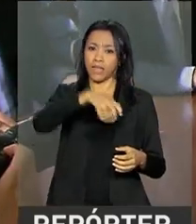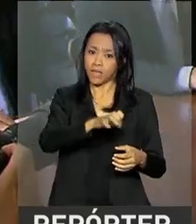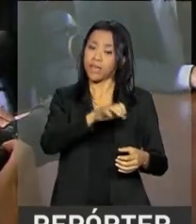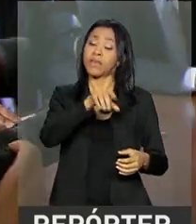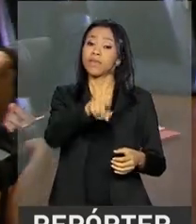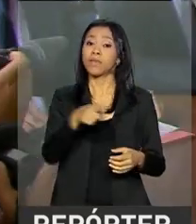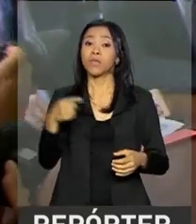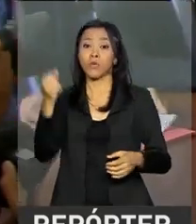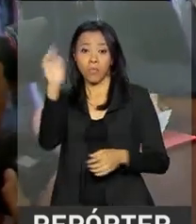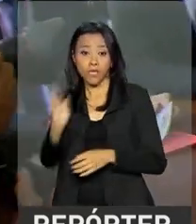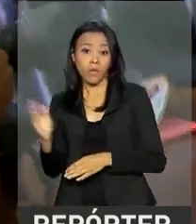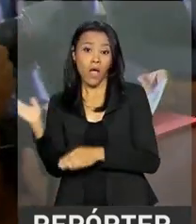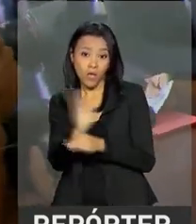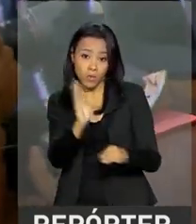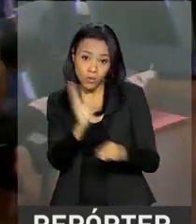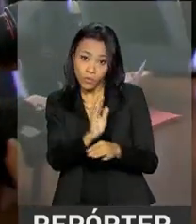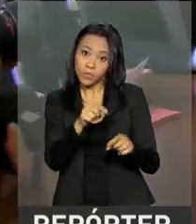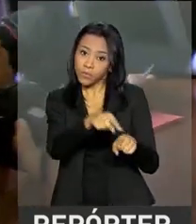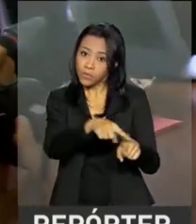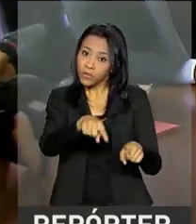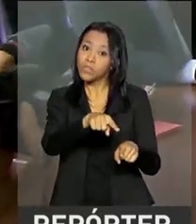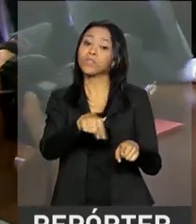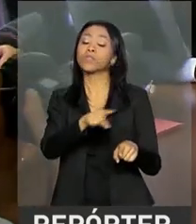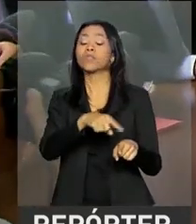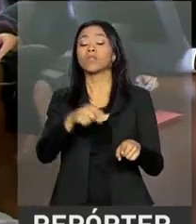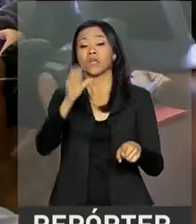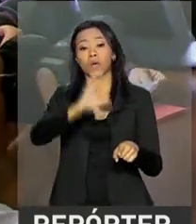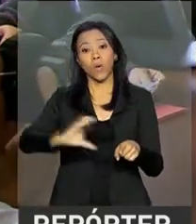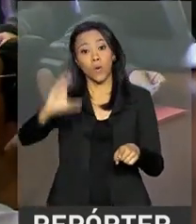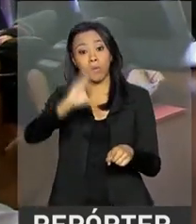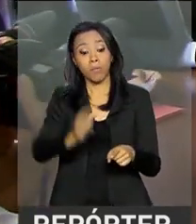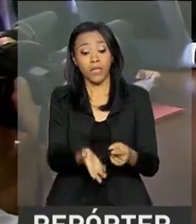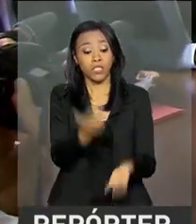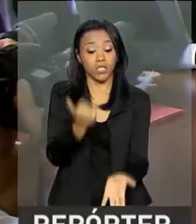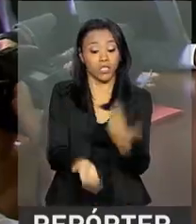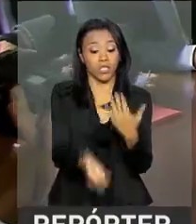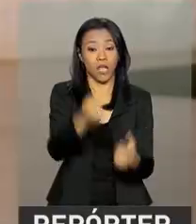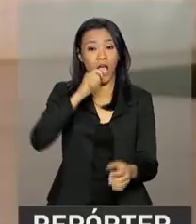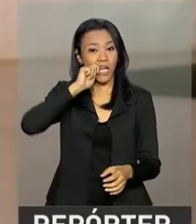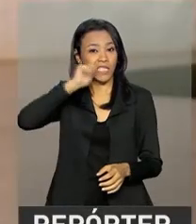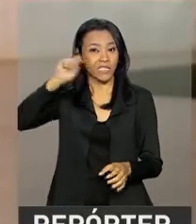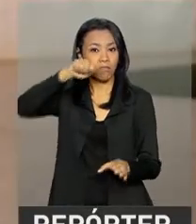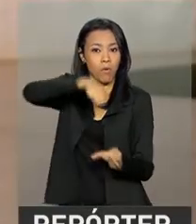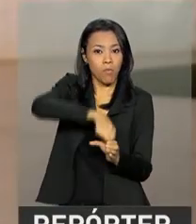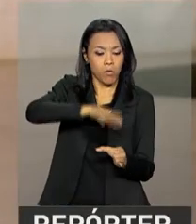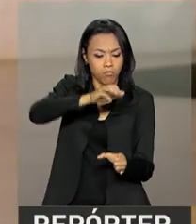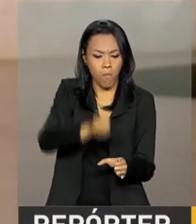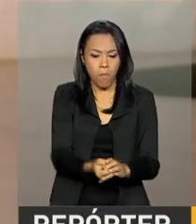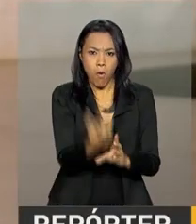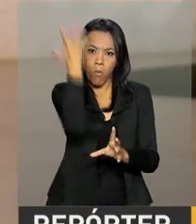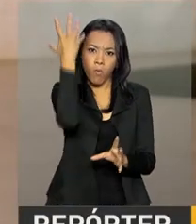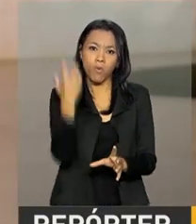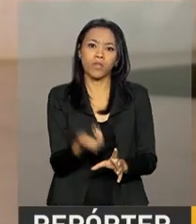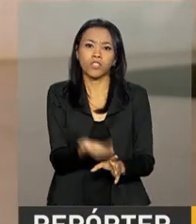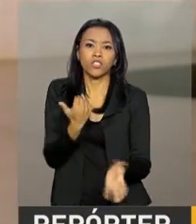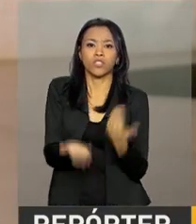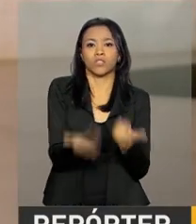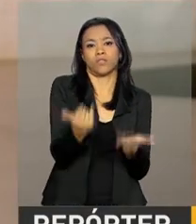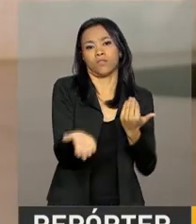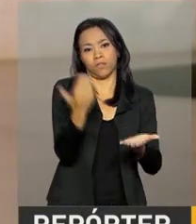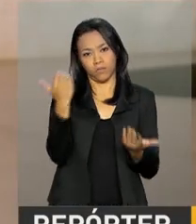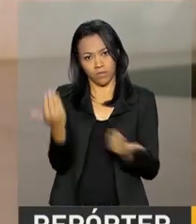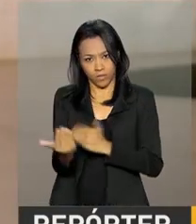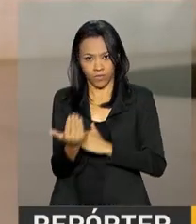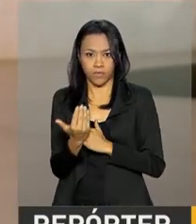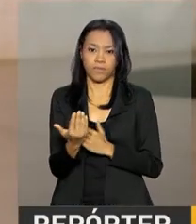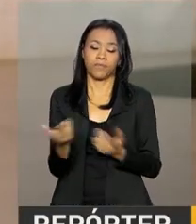país vizinho a desativar minas terrestres que restaram do conflito. A economia também esteve na pauta do dia.